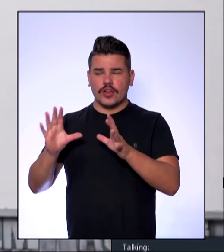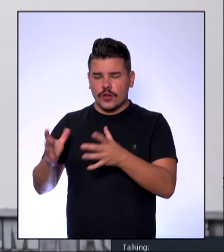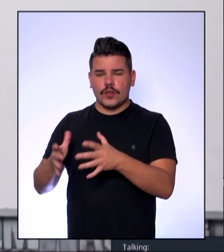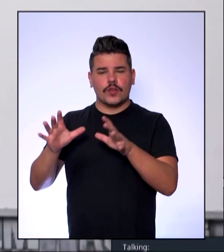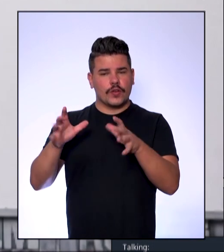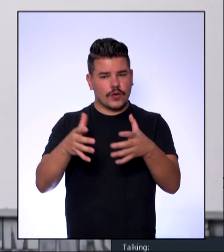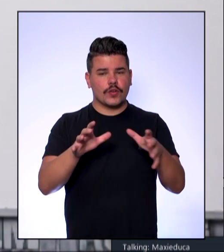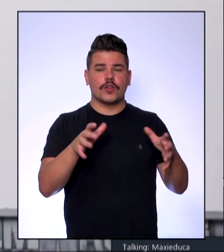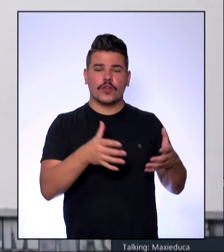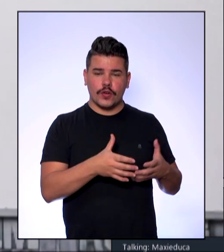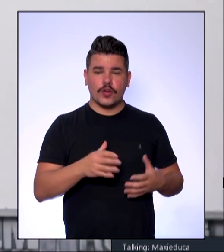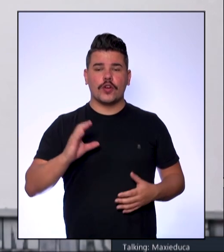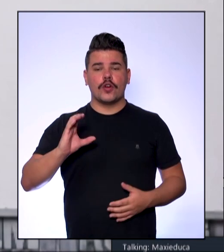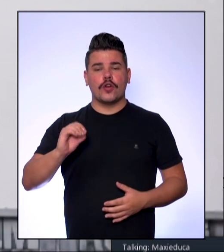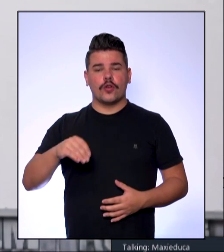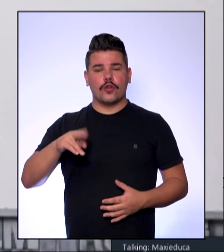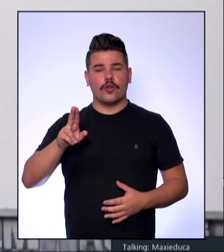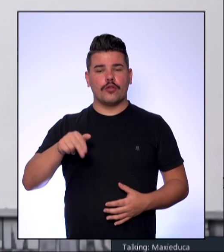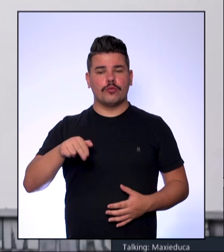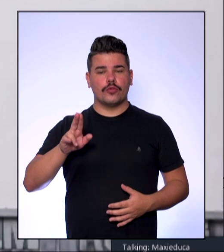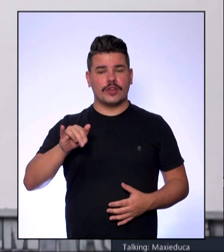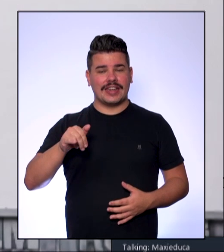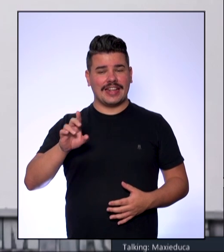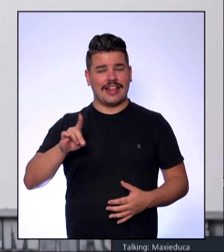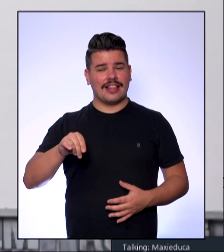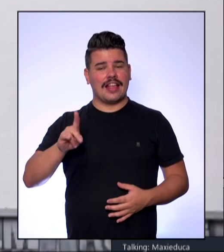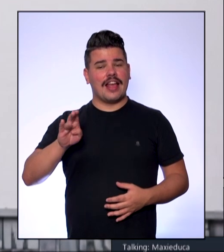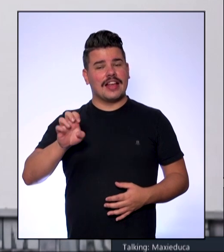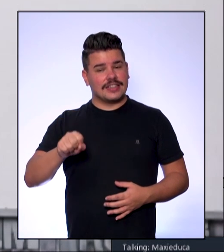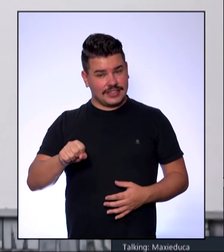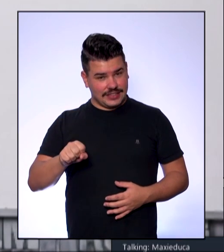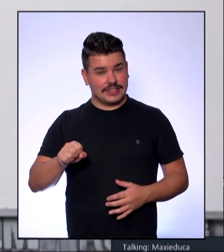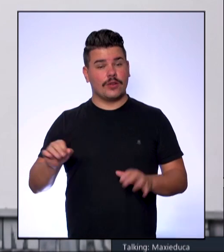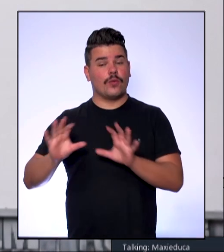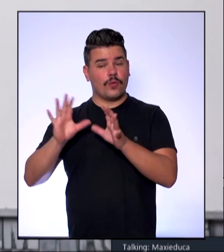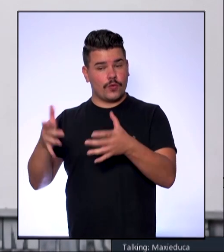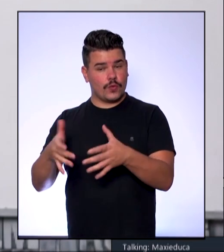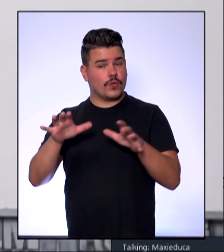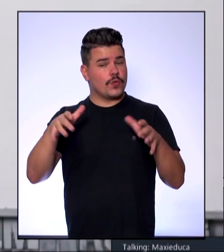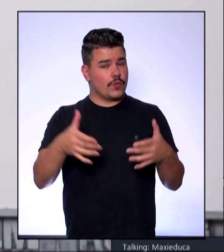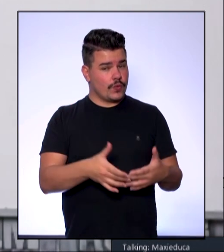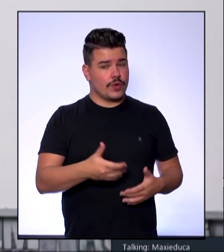comunidades. Estas tribos já possuíam